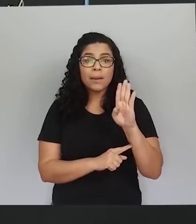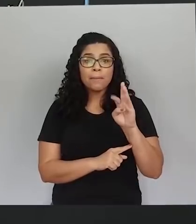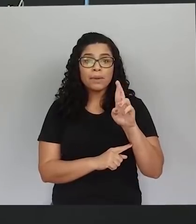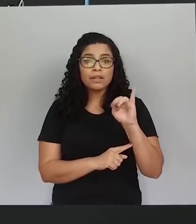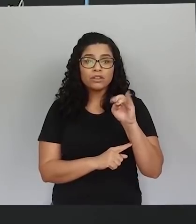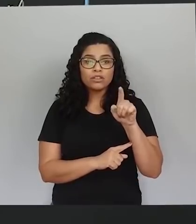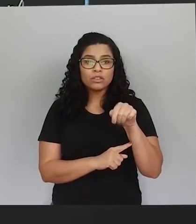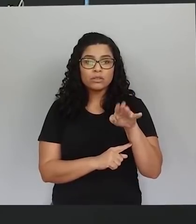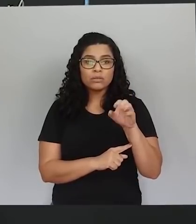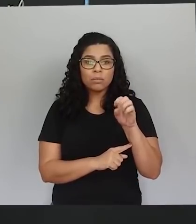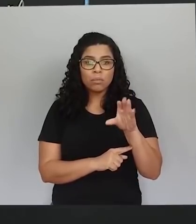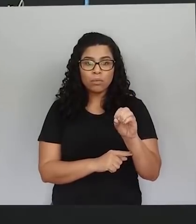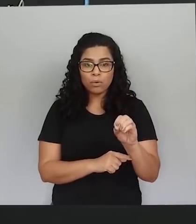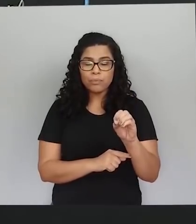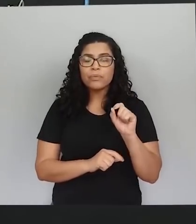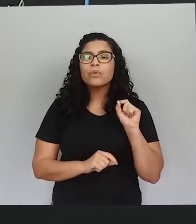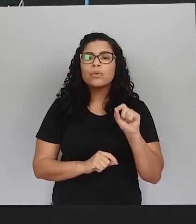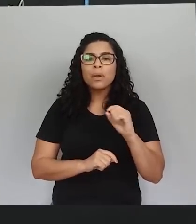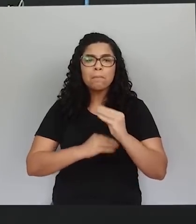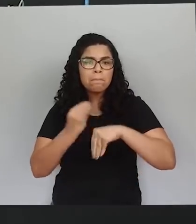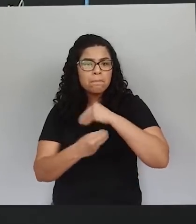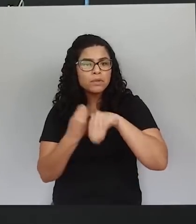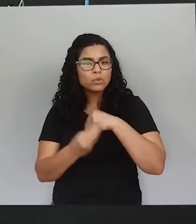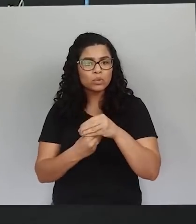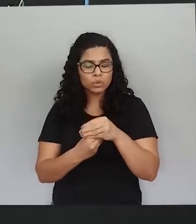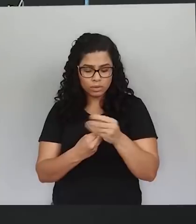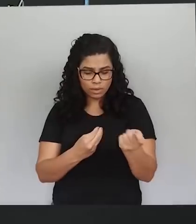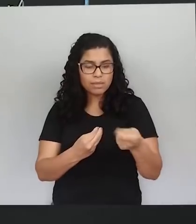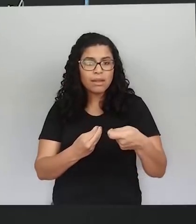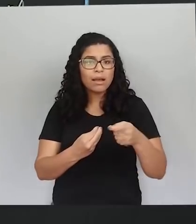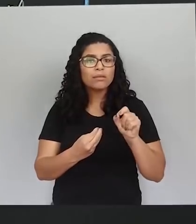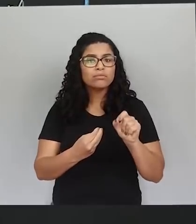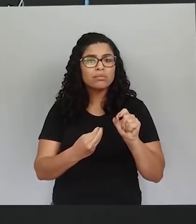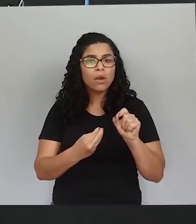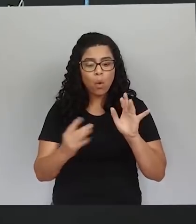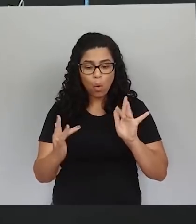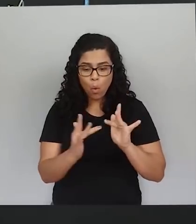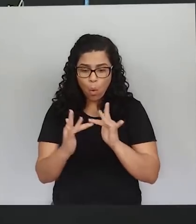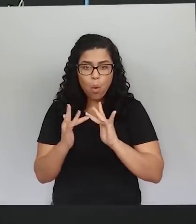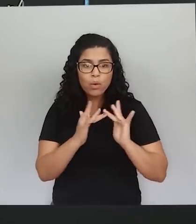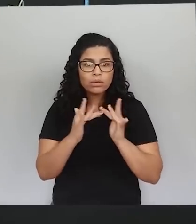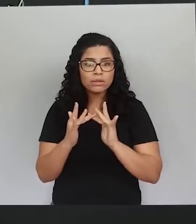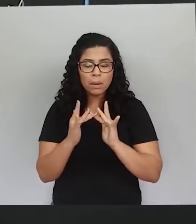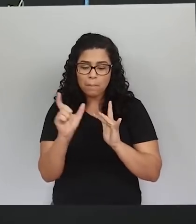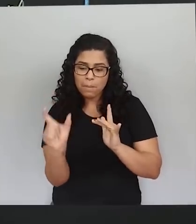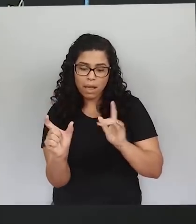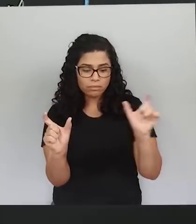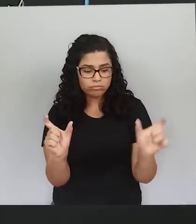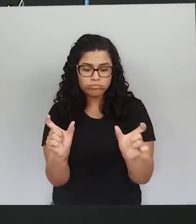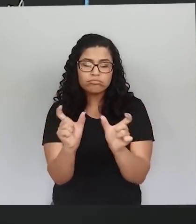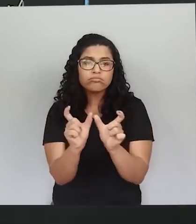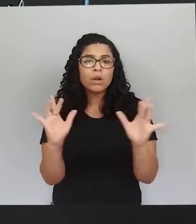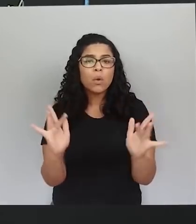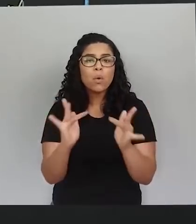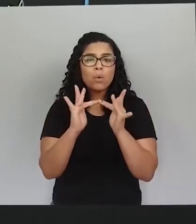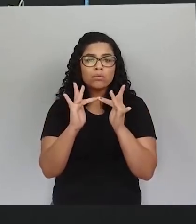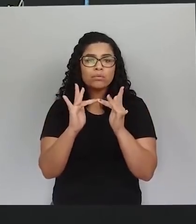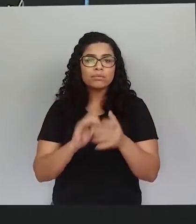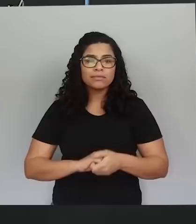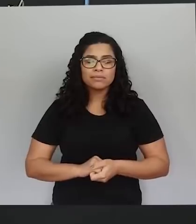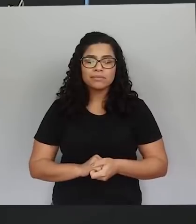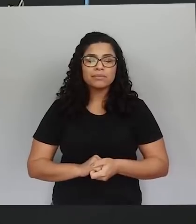A fundação para mim, o trabalho da Dona Dorina para mim é um marco. Eu posso dizer